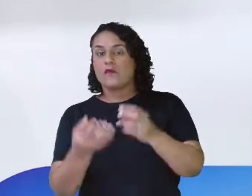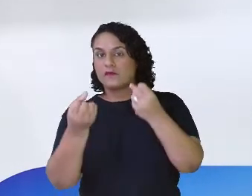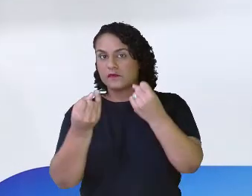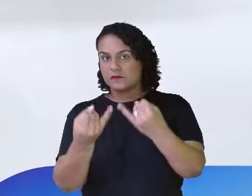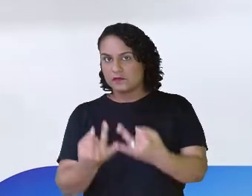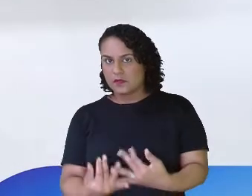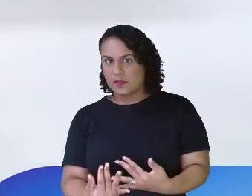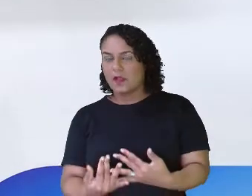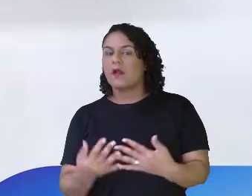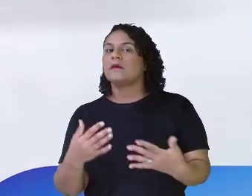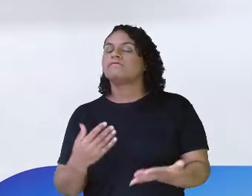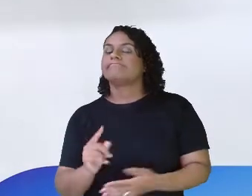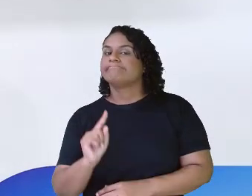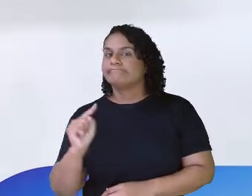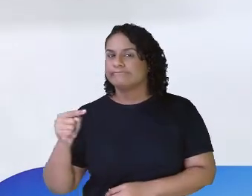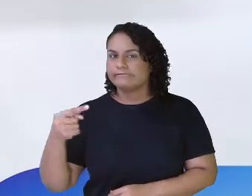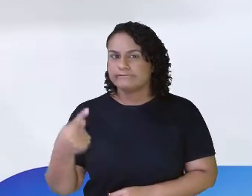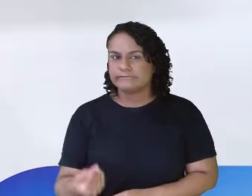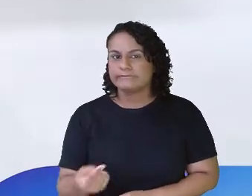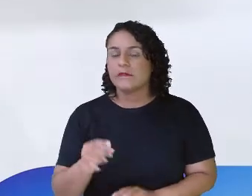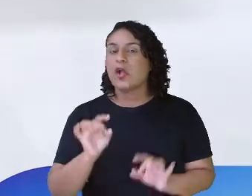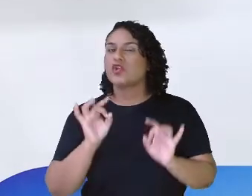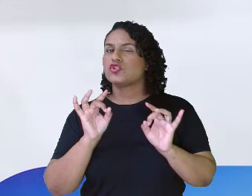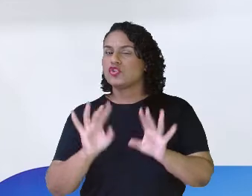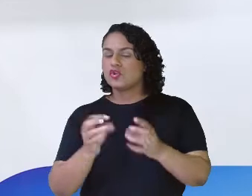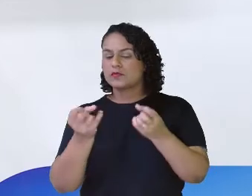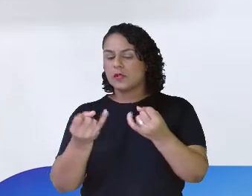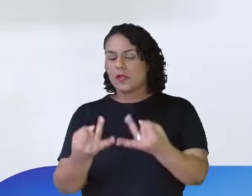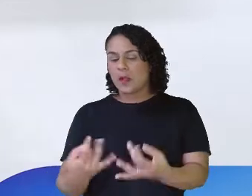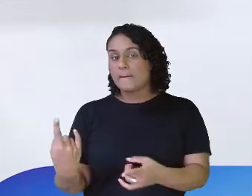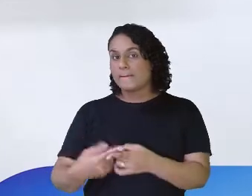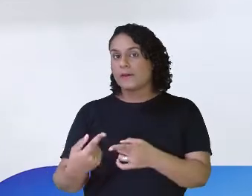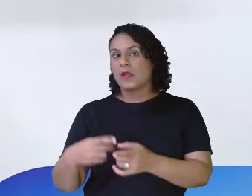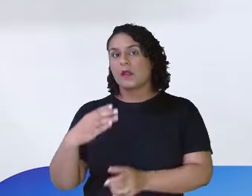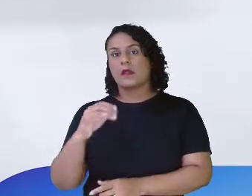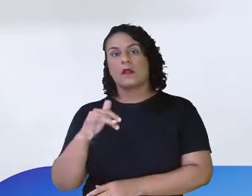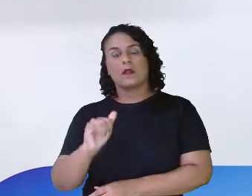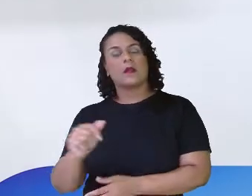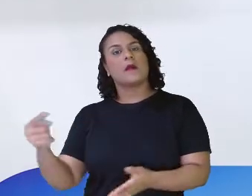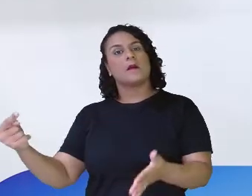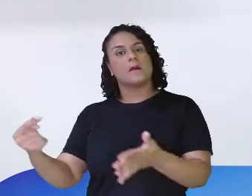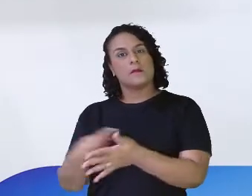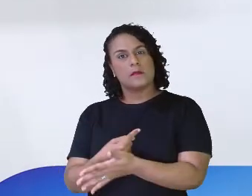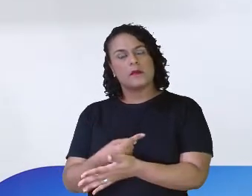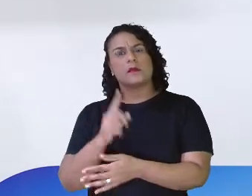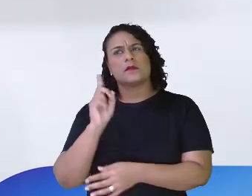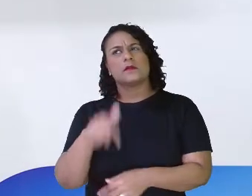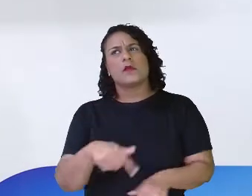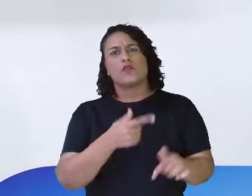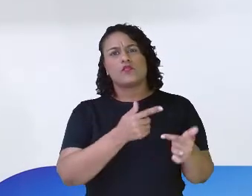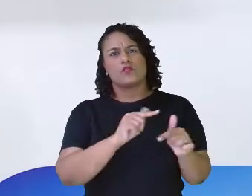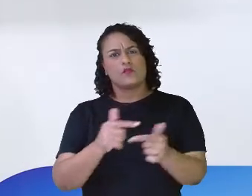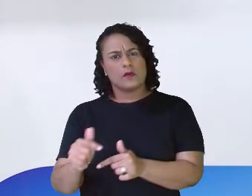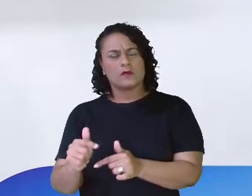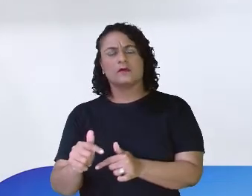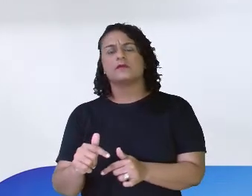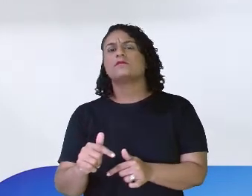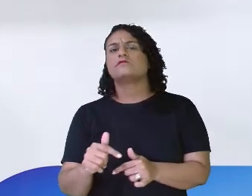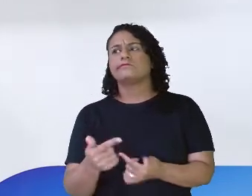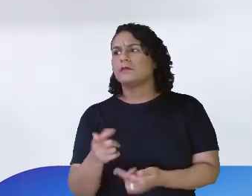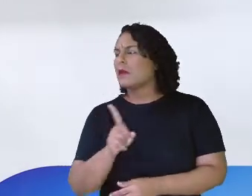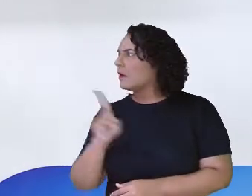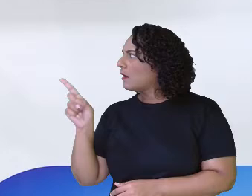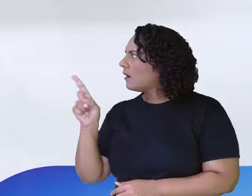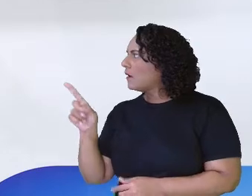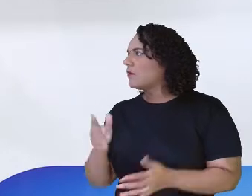para frente, mas só para adiantar o que Caio perguntou. Quando eu falo de figuras planas, por exemplo, eu